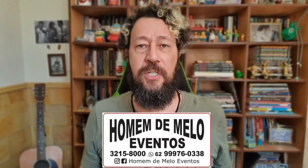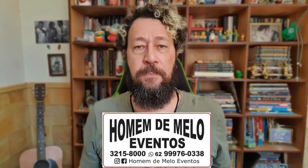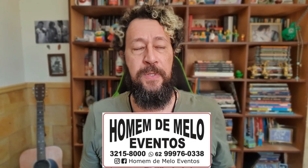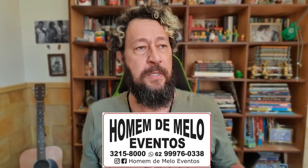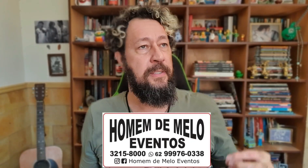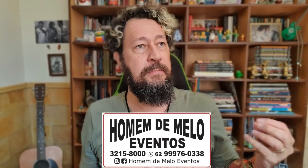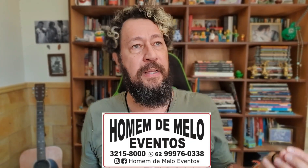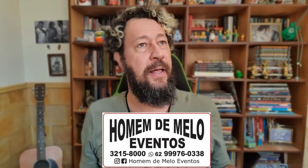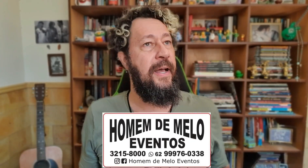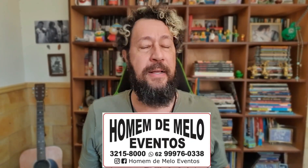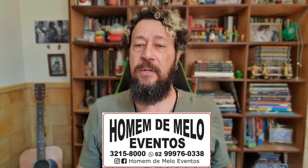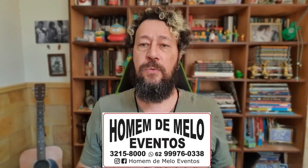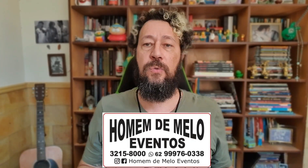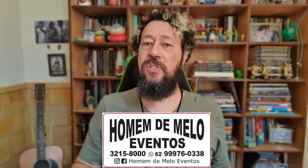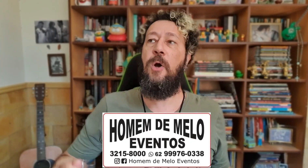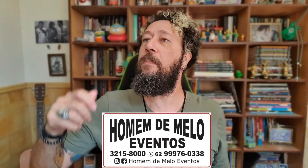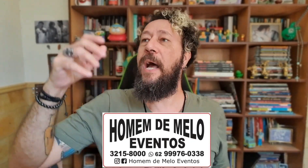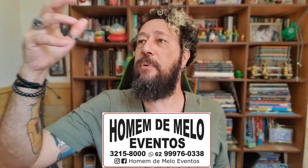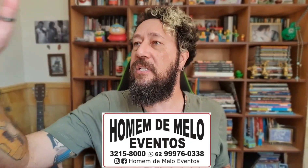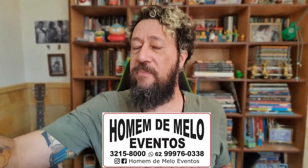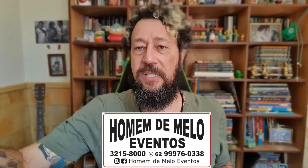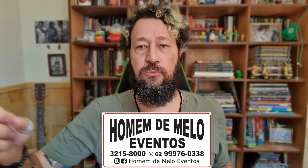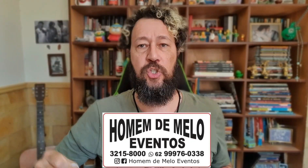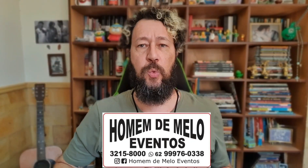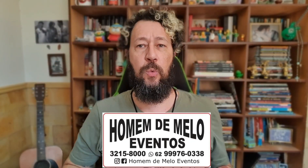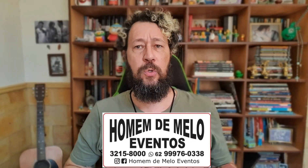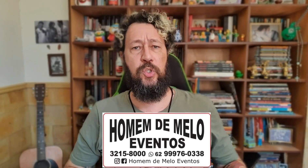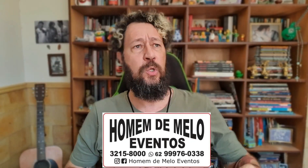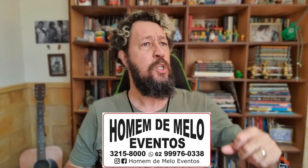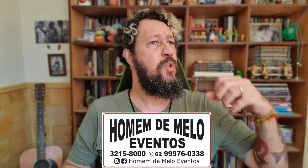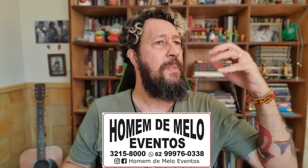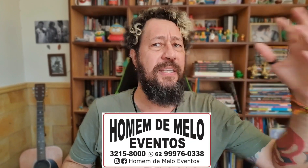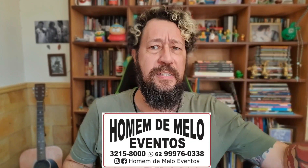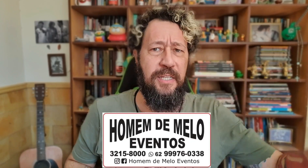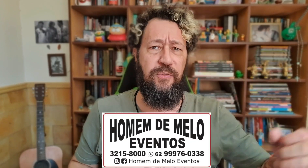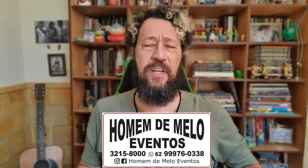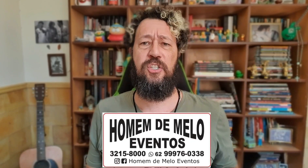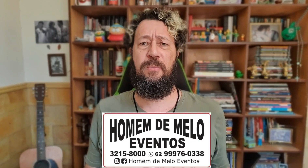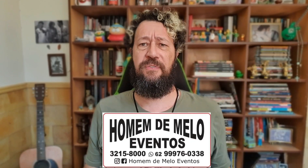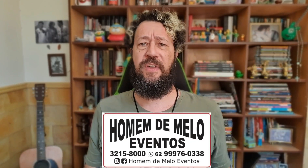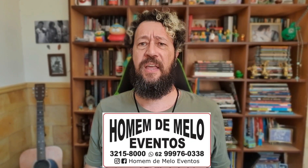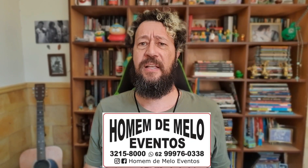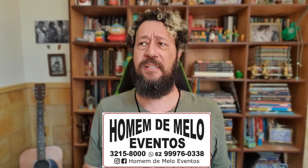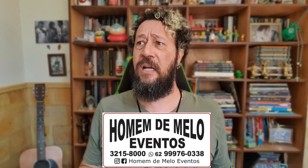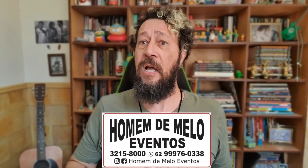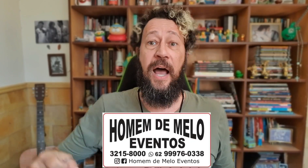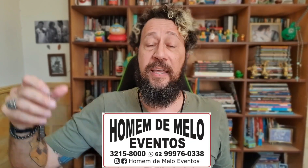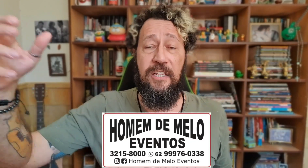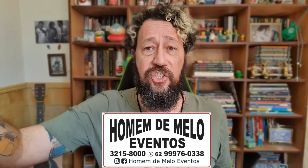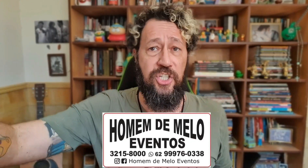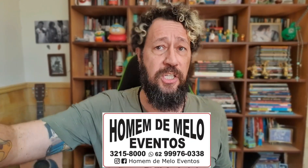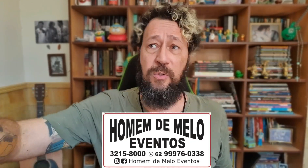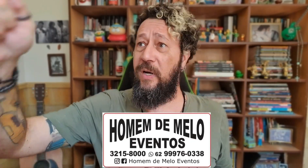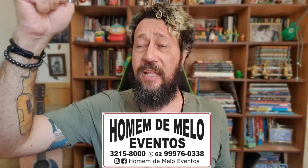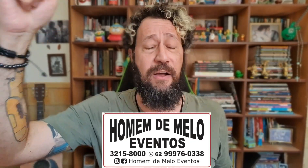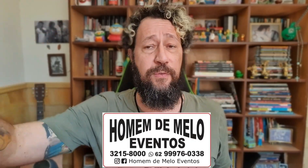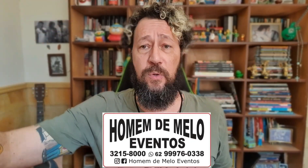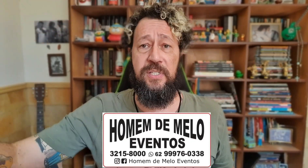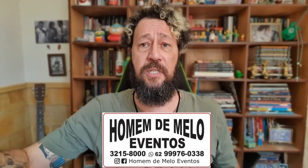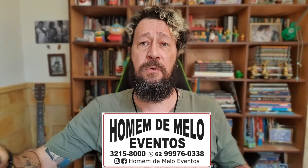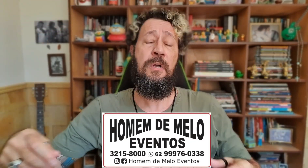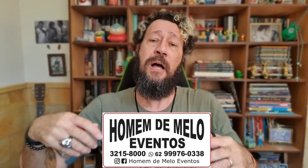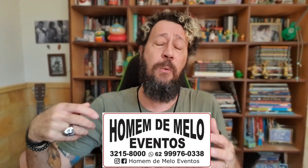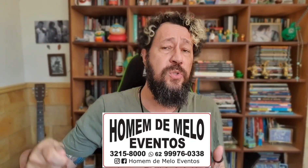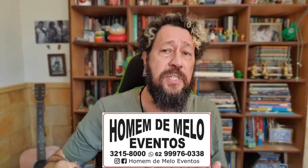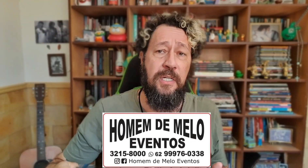partiram Então tá indo lá o seu pai por exemplo fazendo um discurso sua mãe dançando feliz uma festa aquele Tio aquele